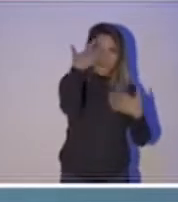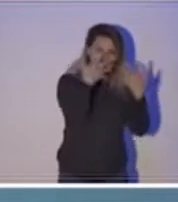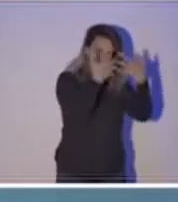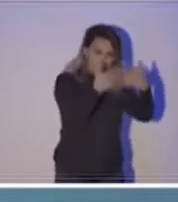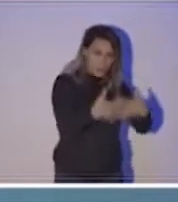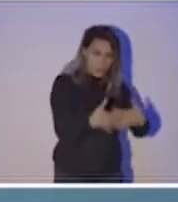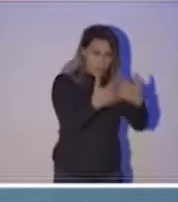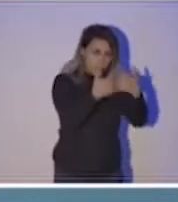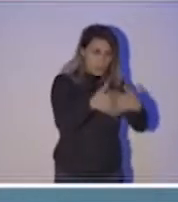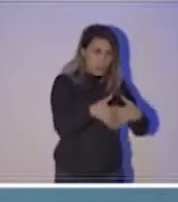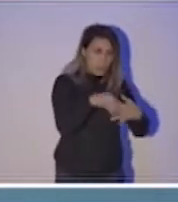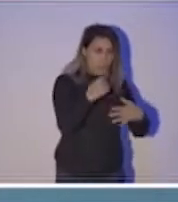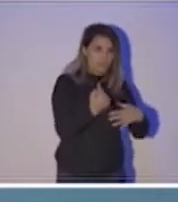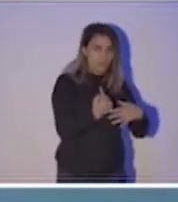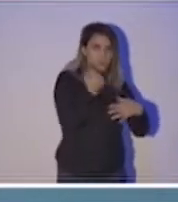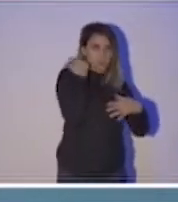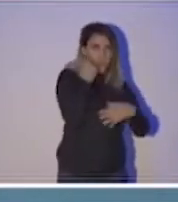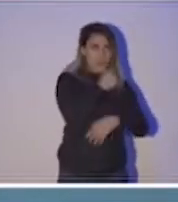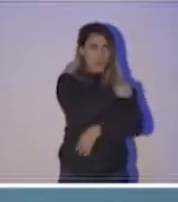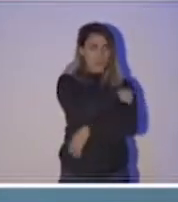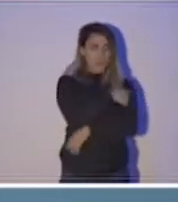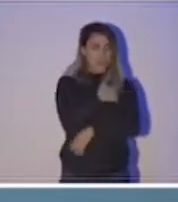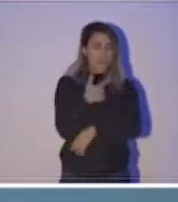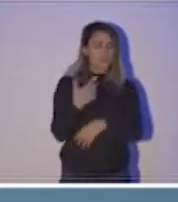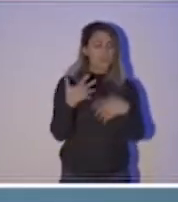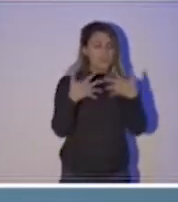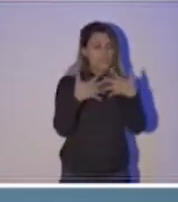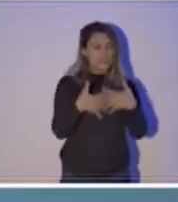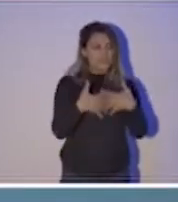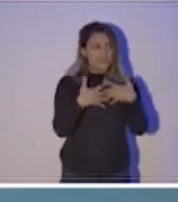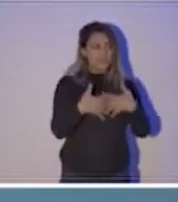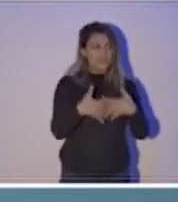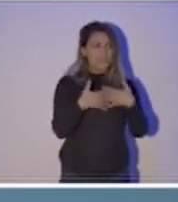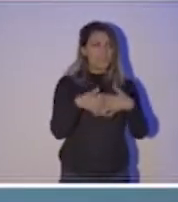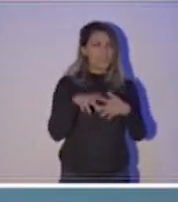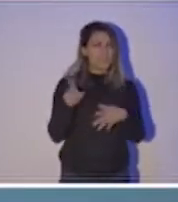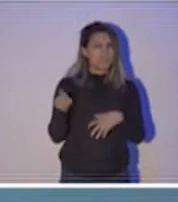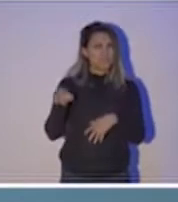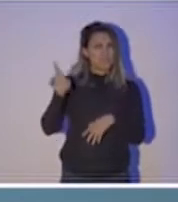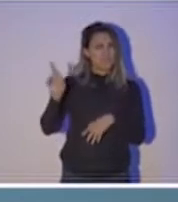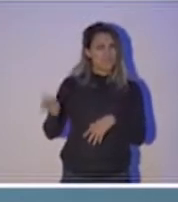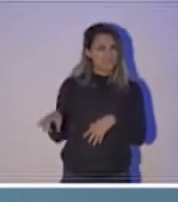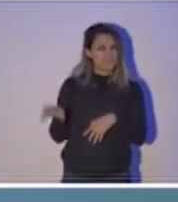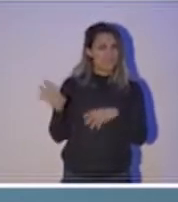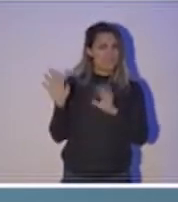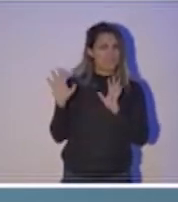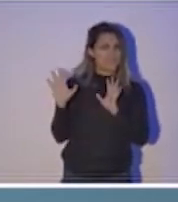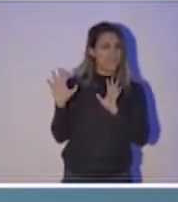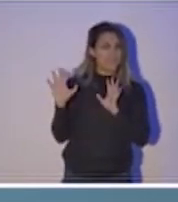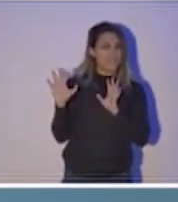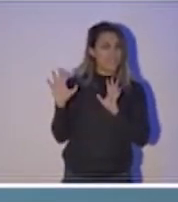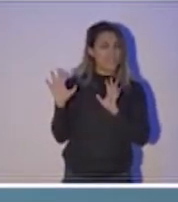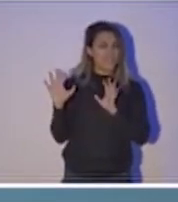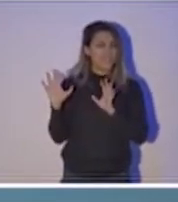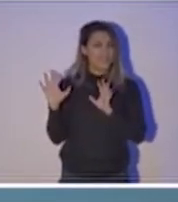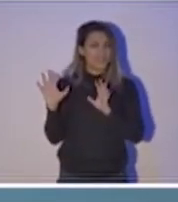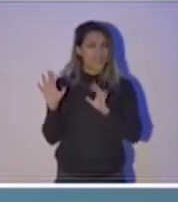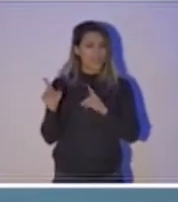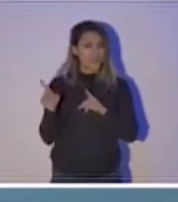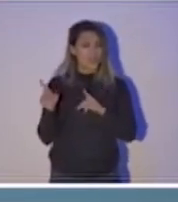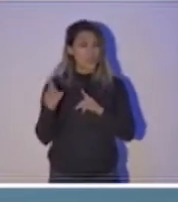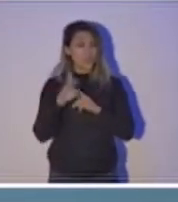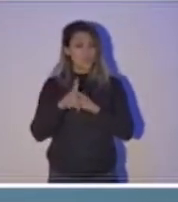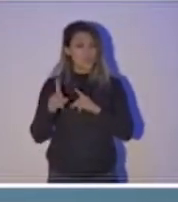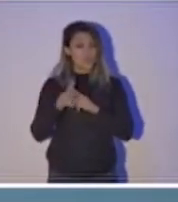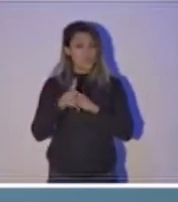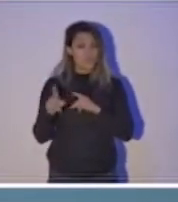de estudante, falei, putz, é assim mesmo, faz muito sentido. Que o professor, às vezes, até tentando ser legal, libera